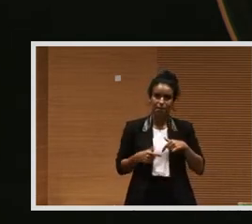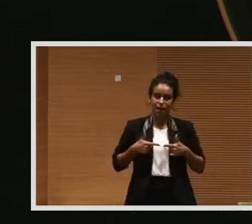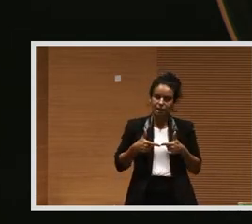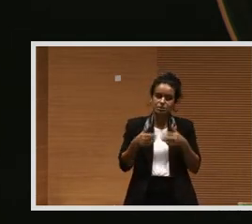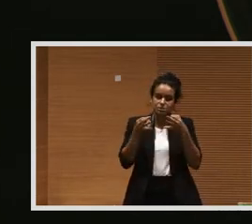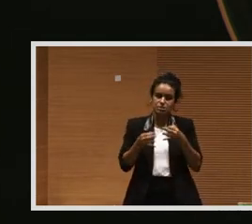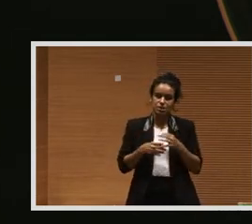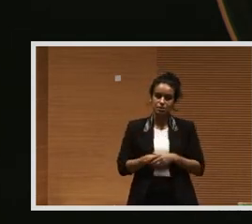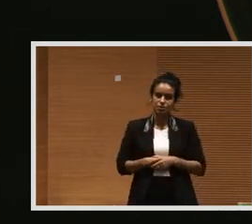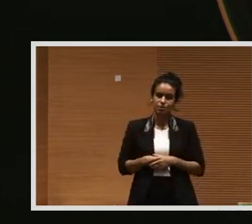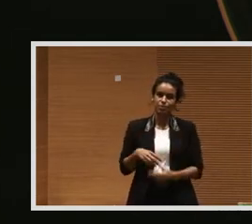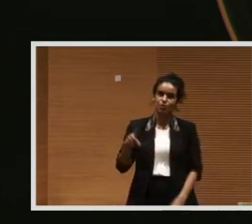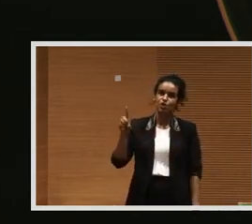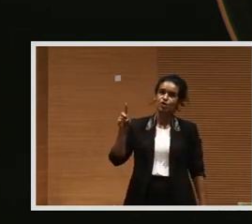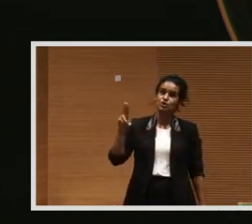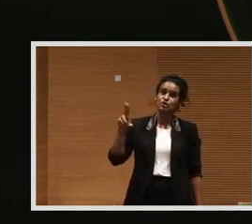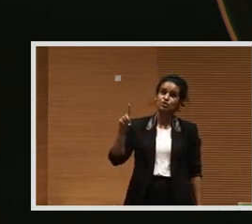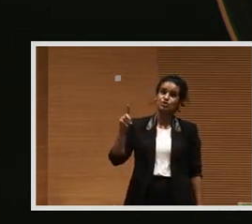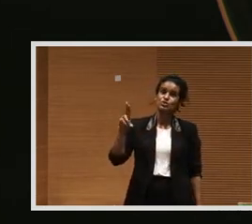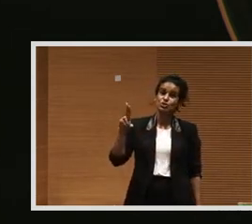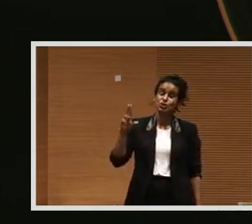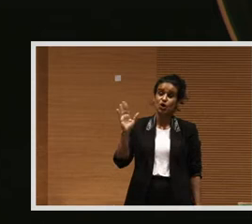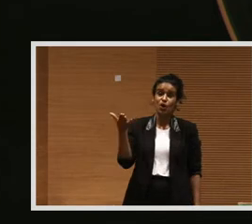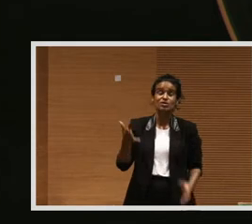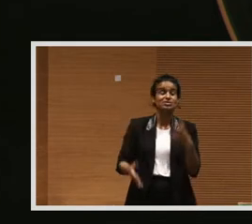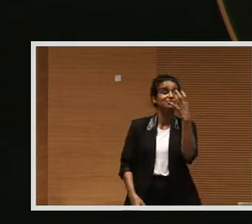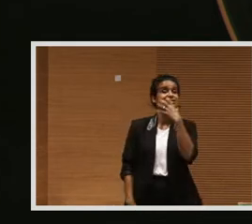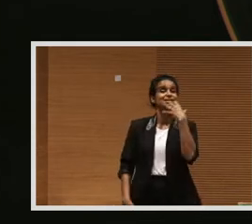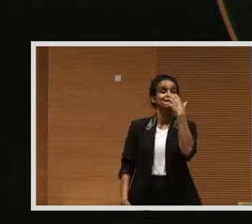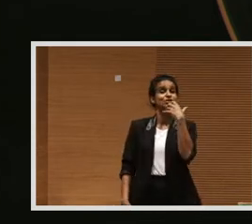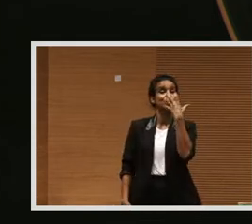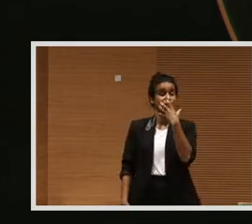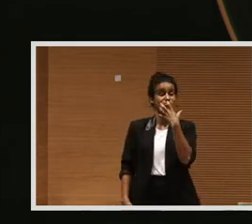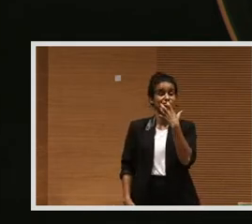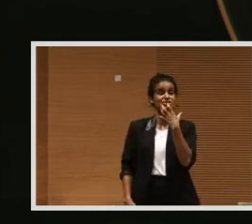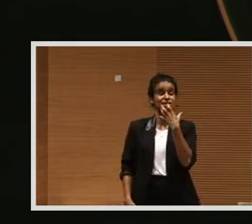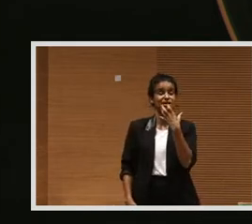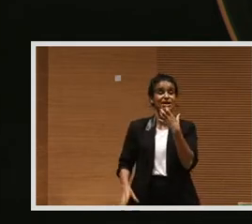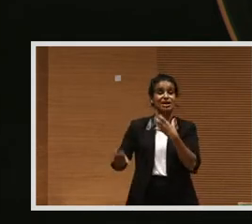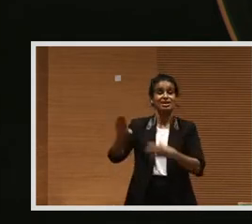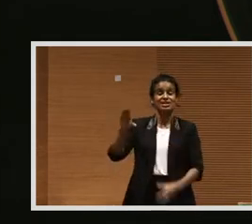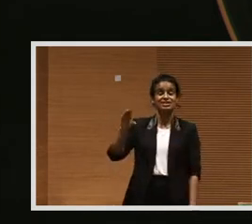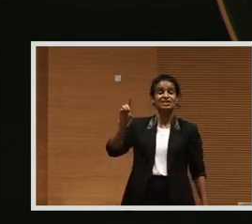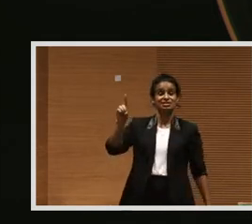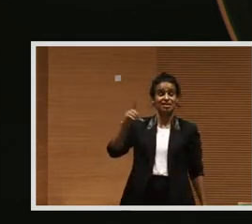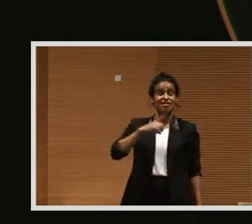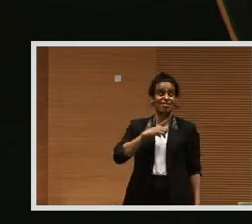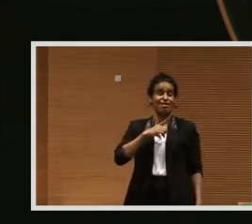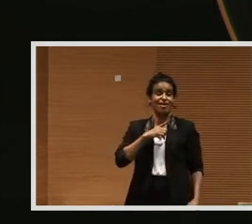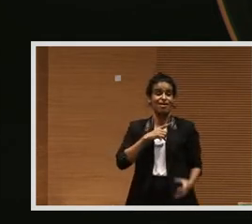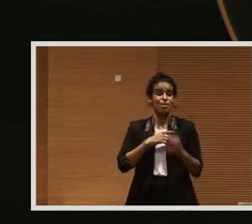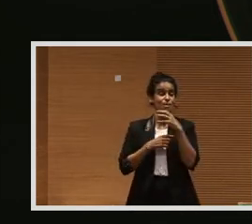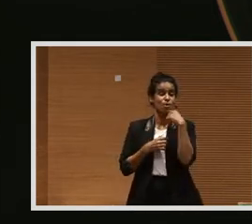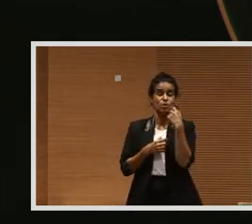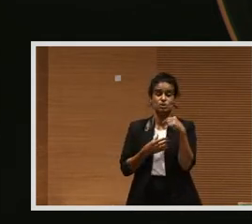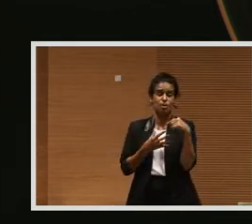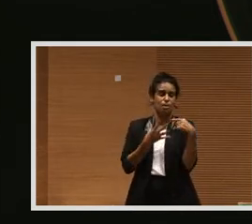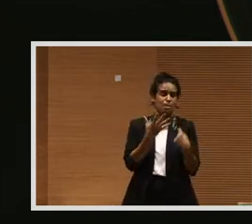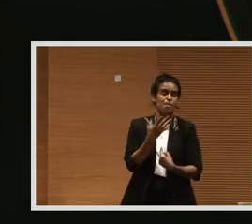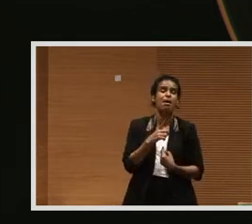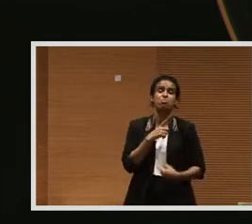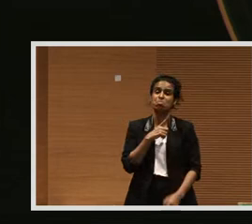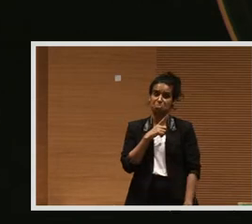O Dudu hoje é cantor. Ele já gravou música. Tem várias músicas gravadas.